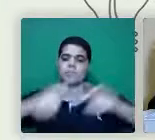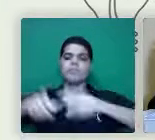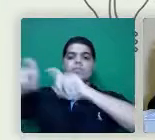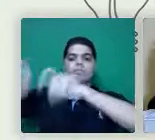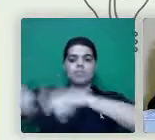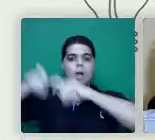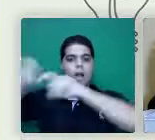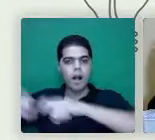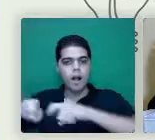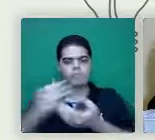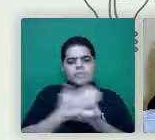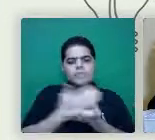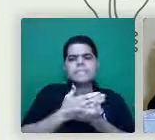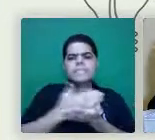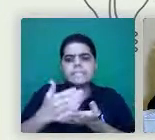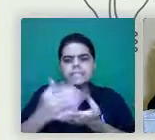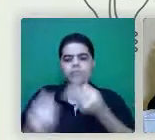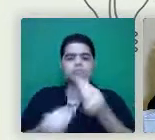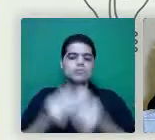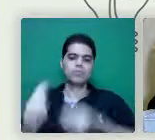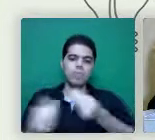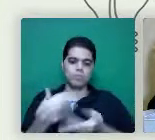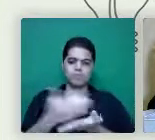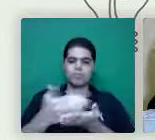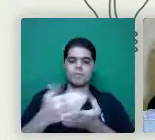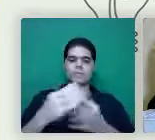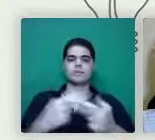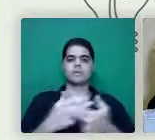cadeia produtiva, uma vez que o campo do sertão,